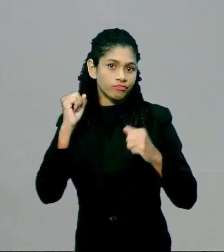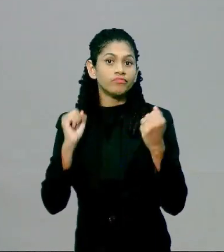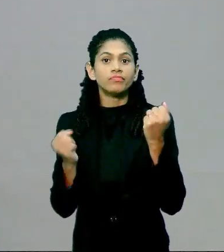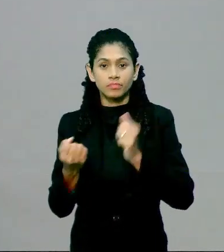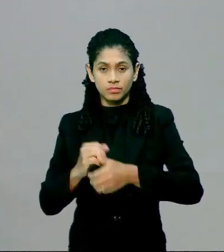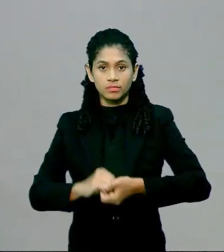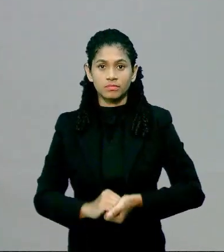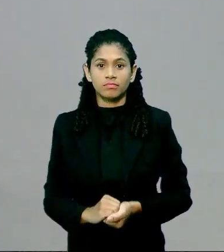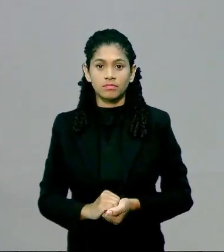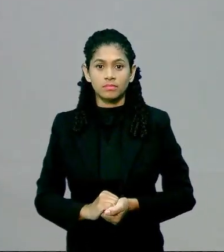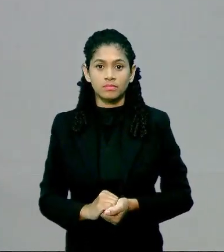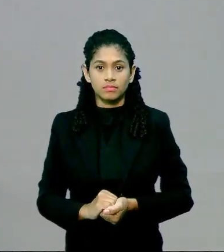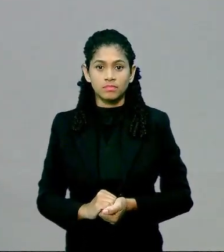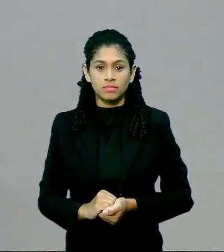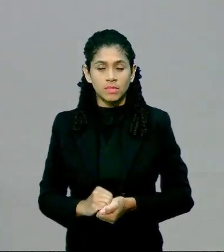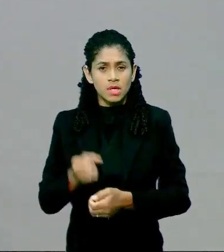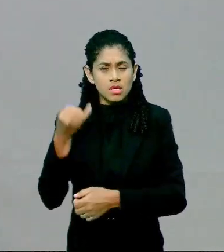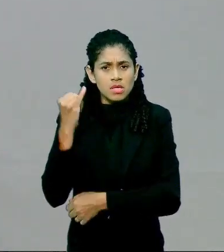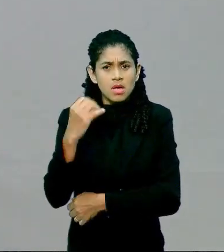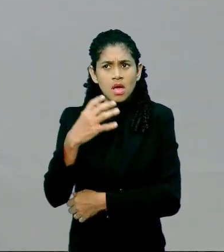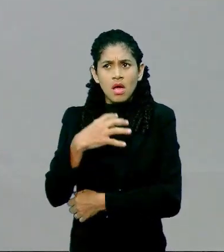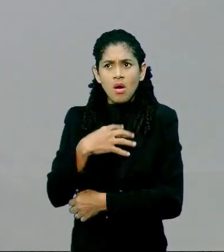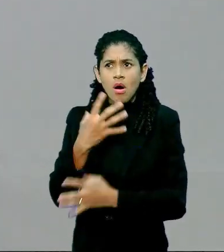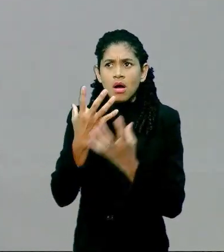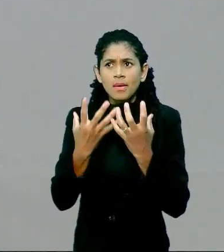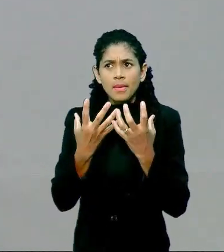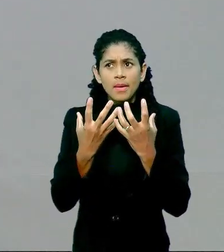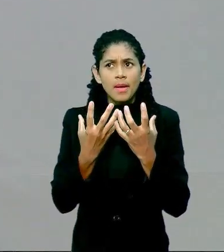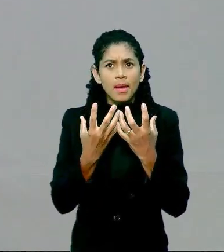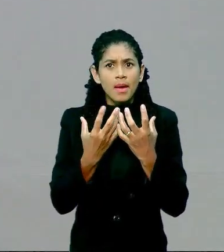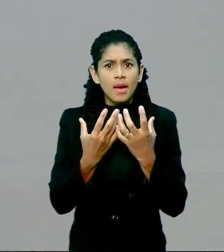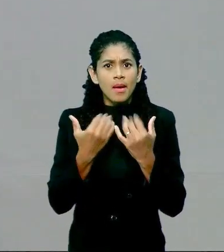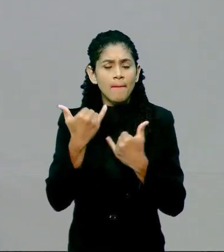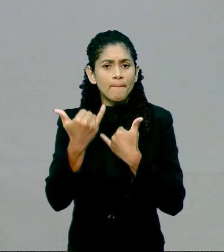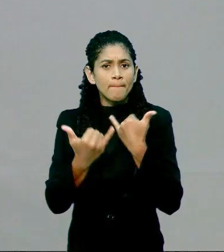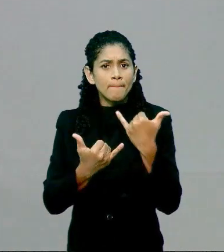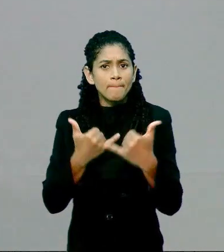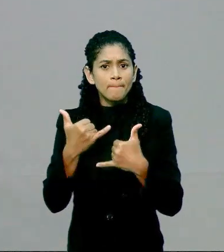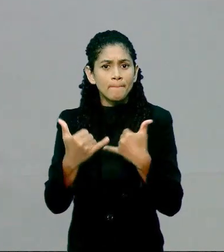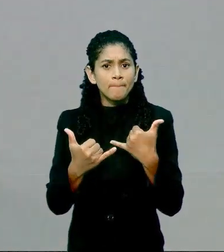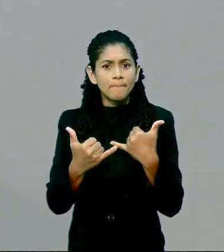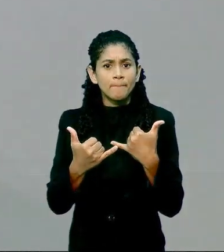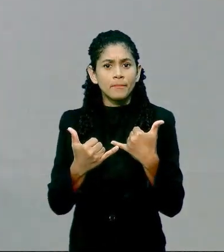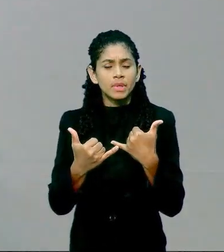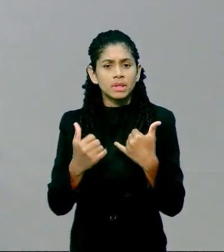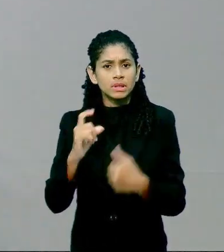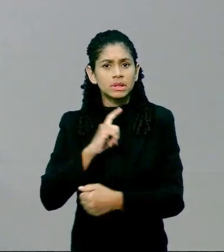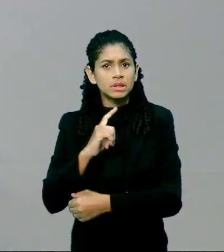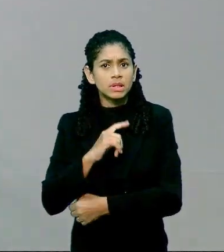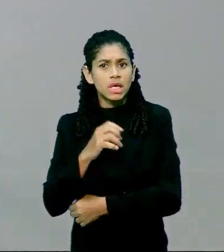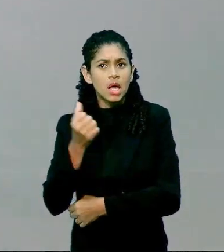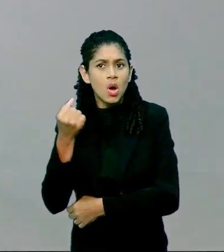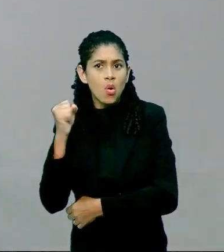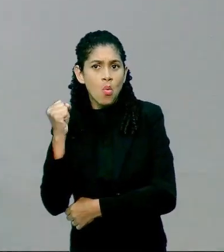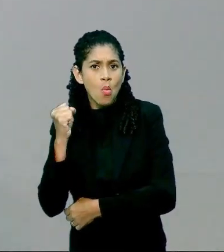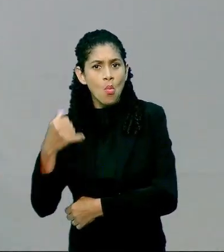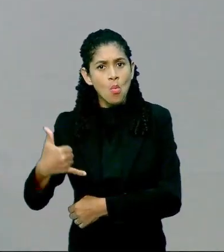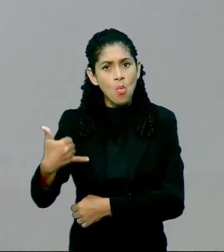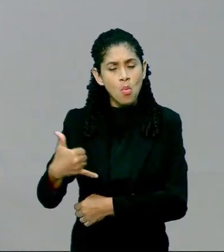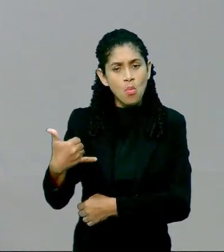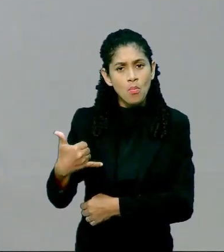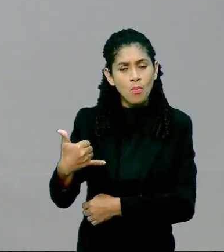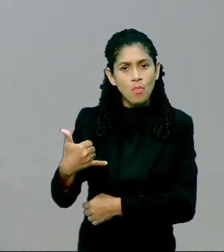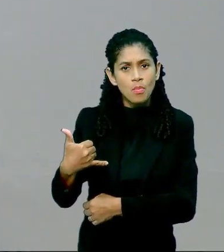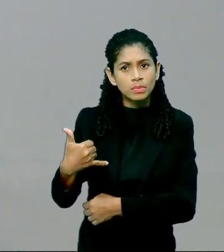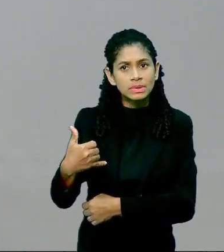permite? Se eu quiser brincar da manja, eu tenho muitos anos e tem uma criança de, sei lá, 5 anos,